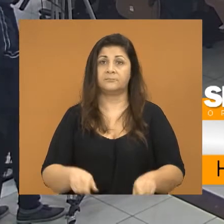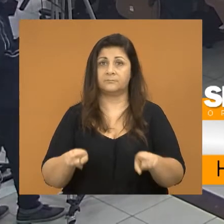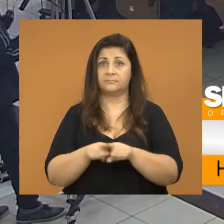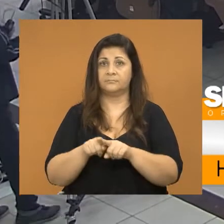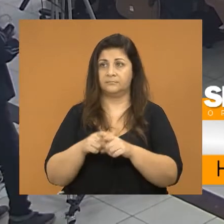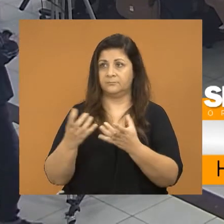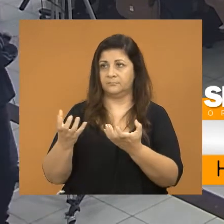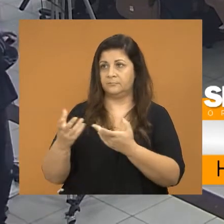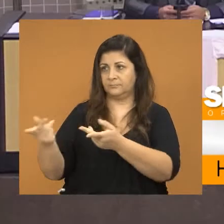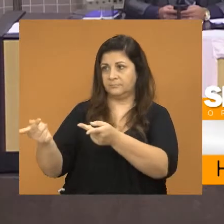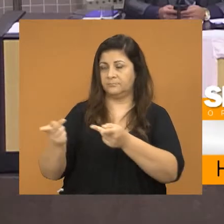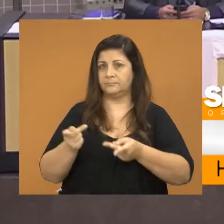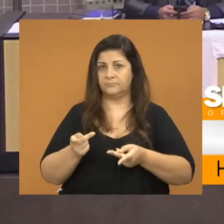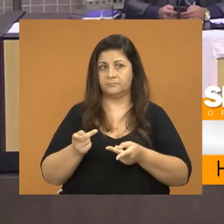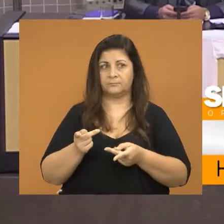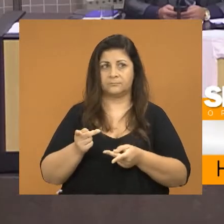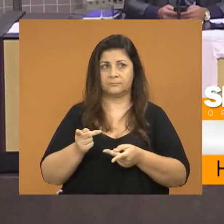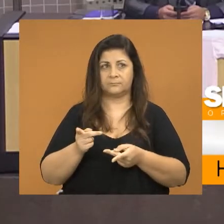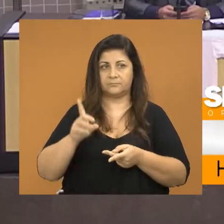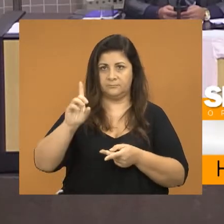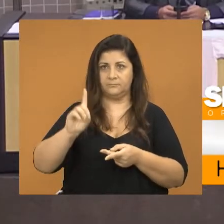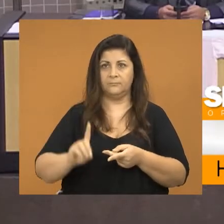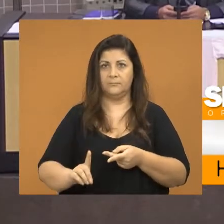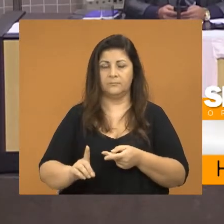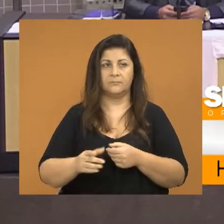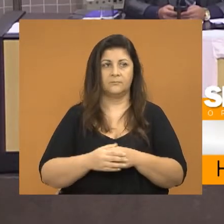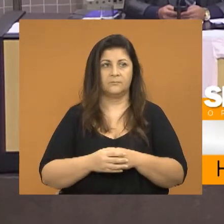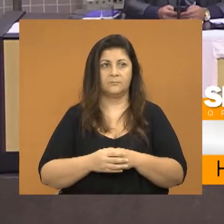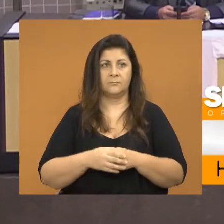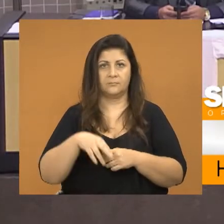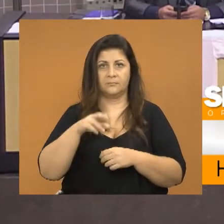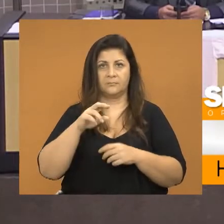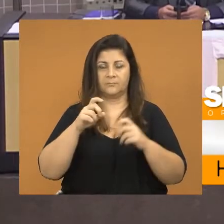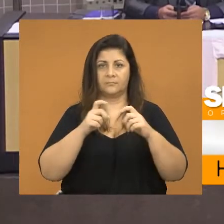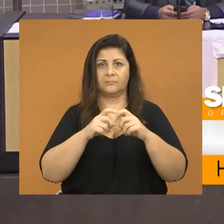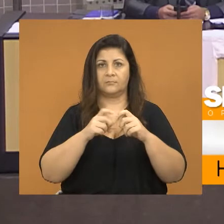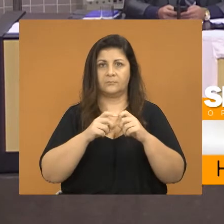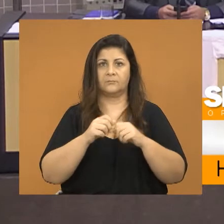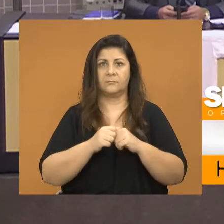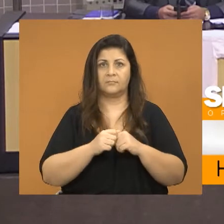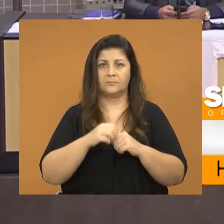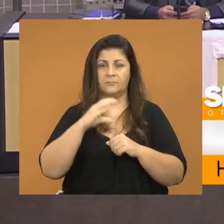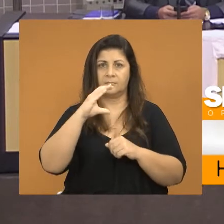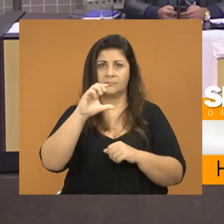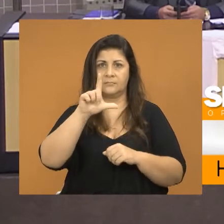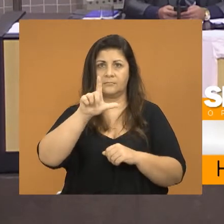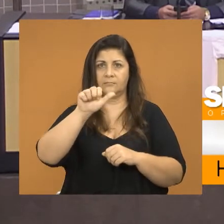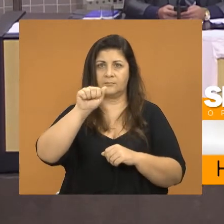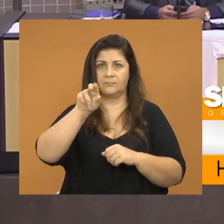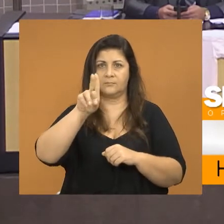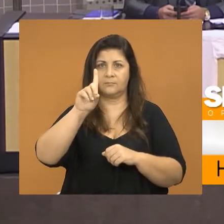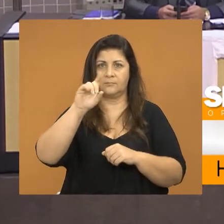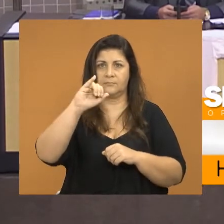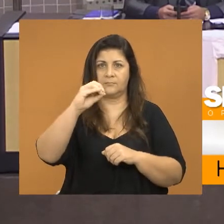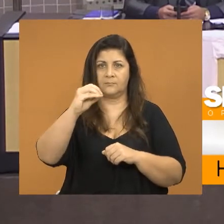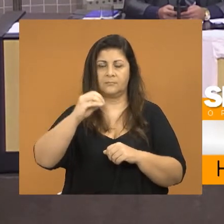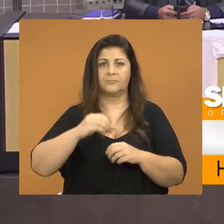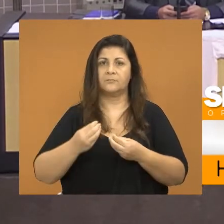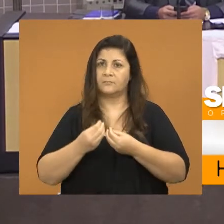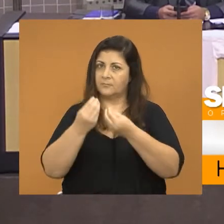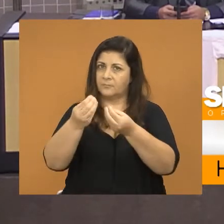de convidar o diretor de serviço de hemograma, o Dr. Cláudio, para também participar da entrega do